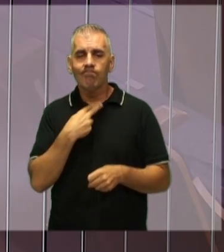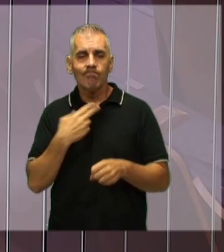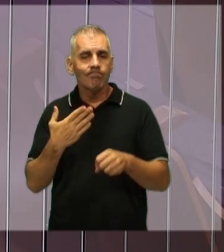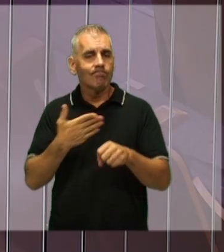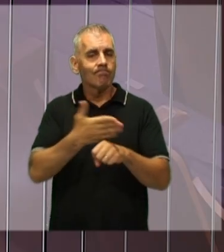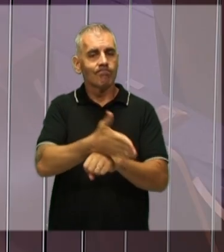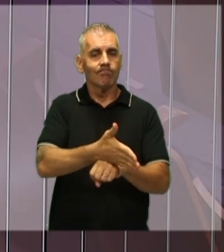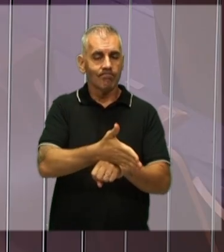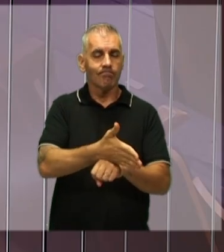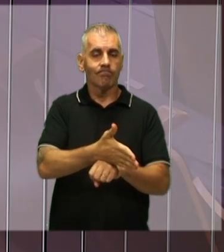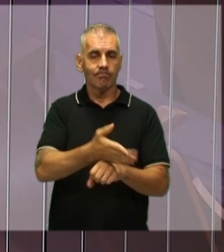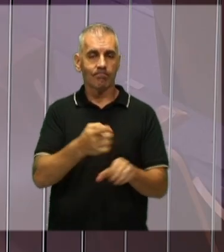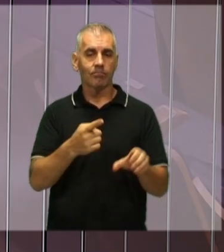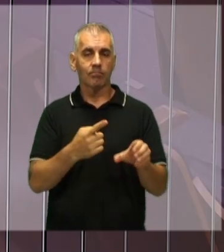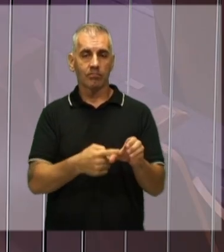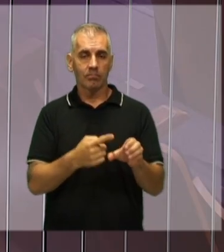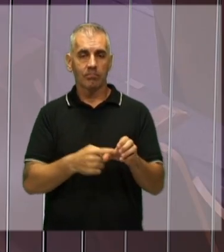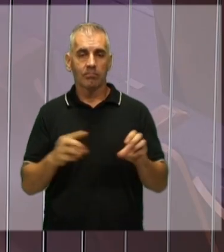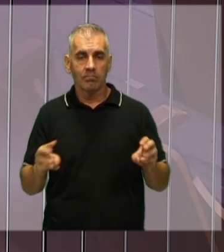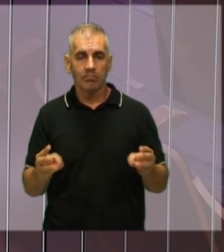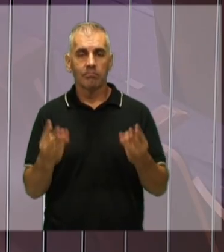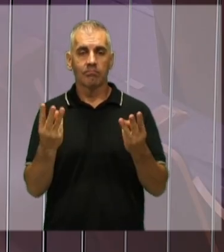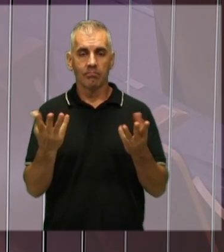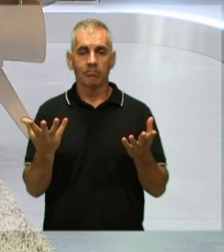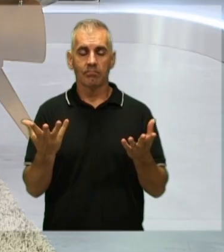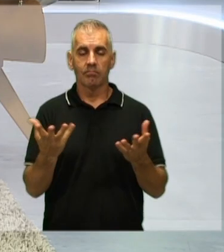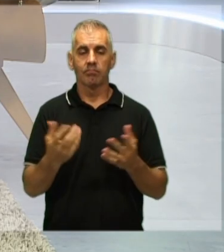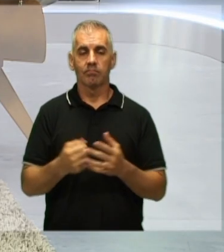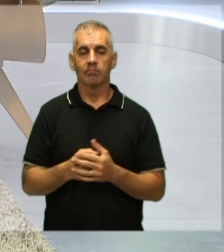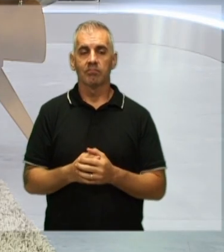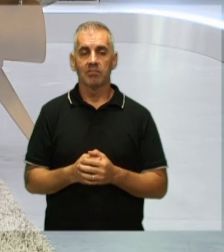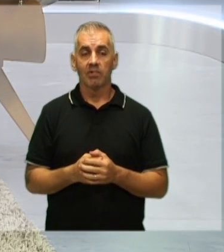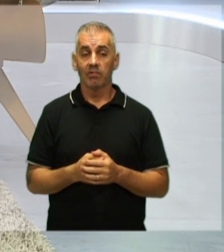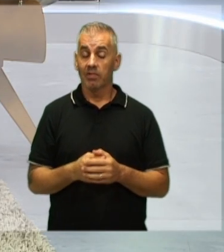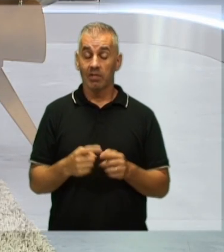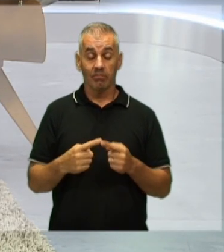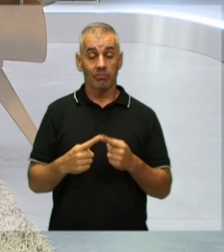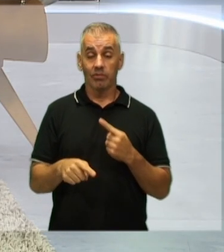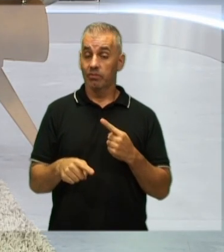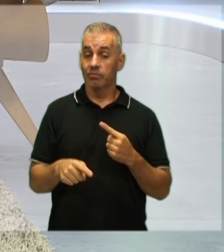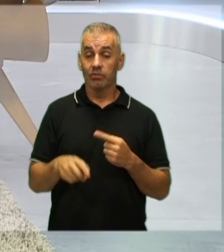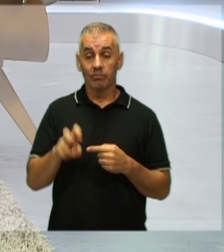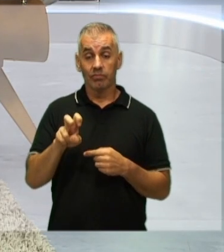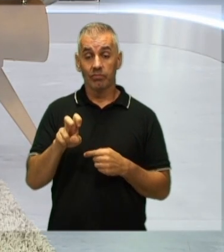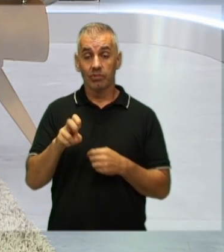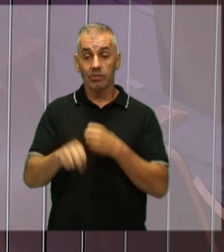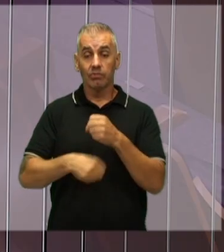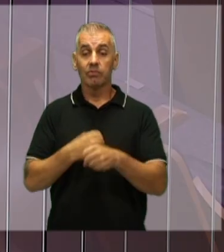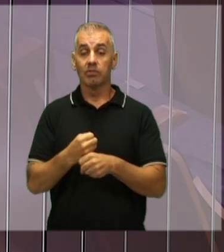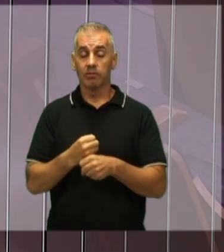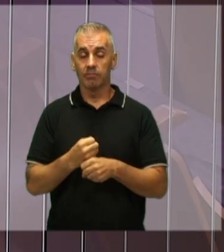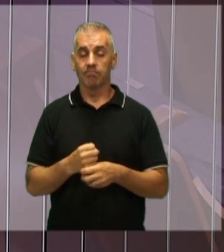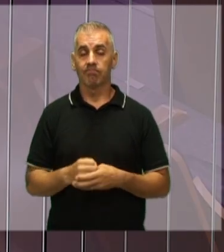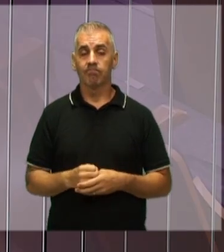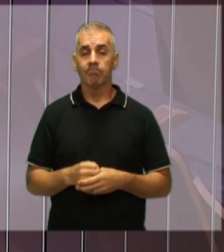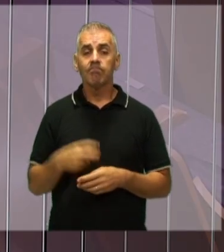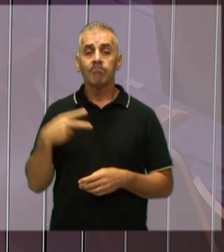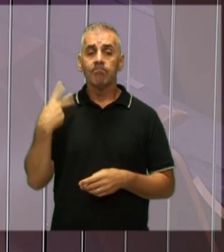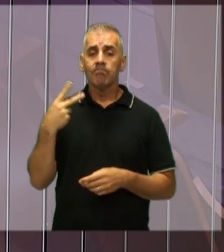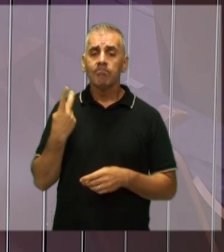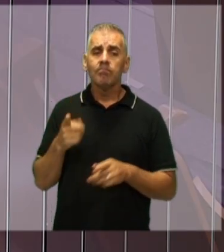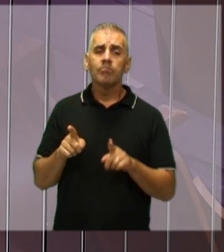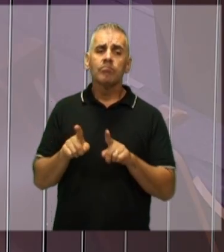Fica indisponível para buscar recursos dentro do município. Vereador, uma